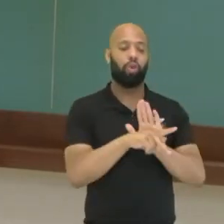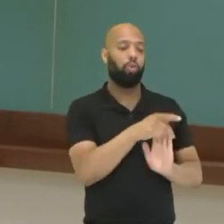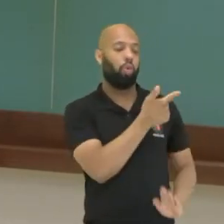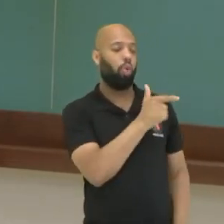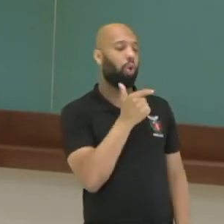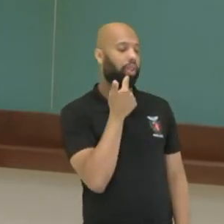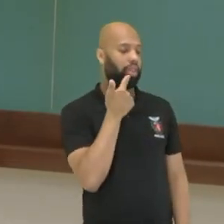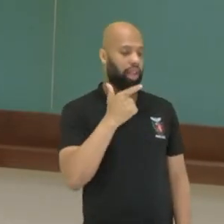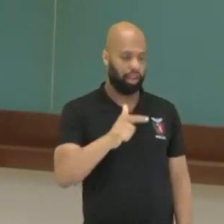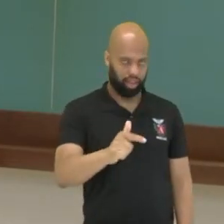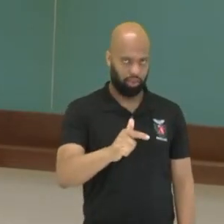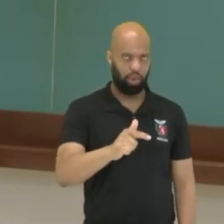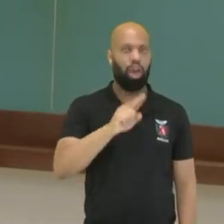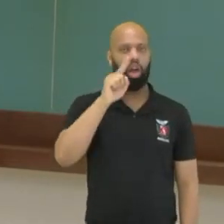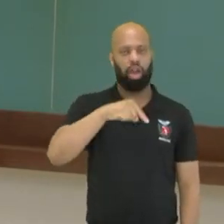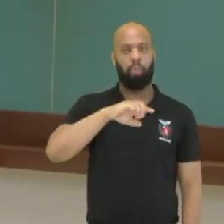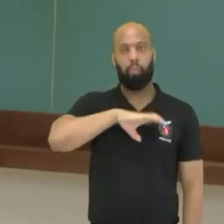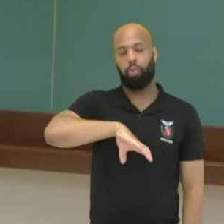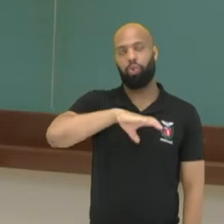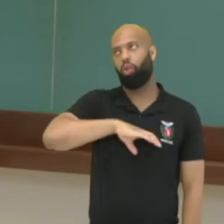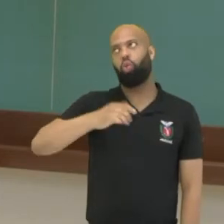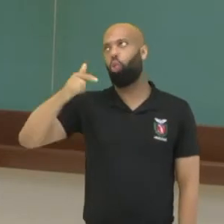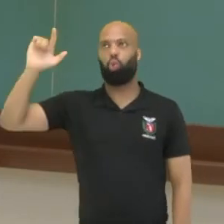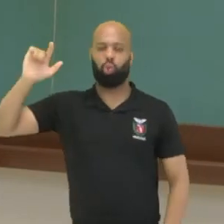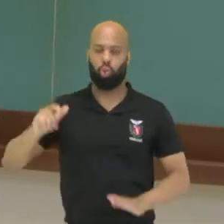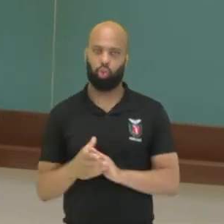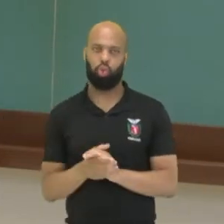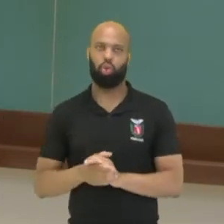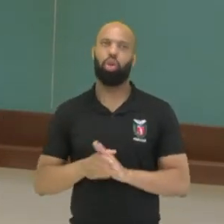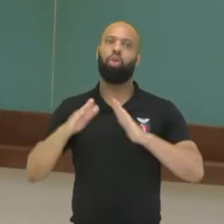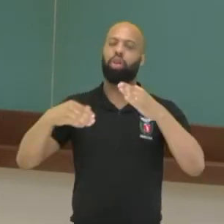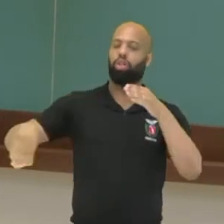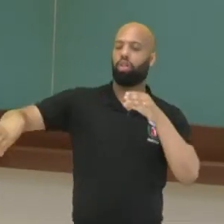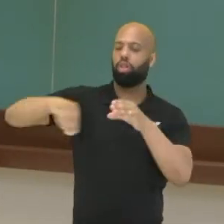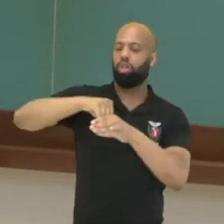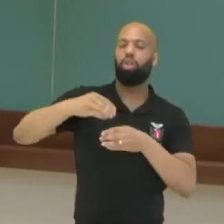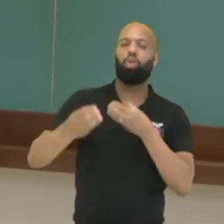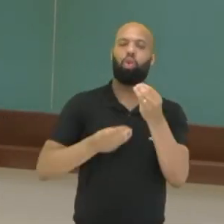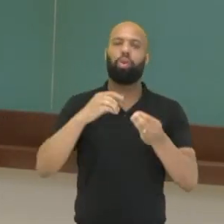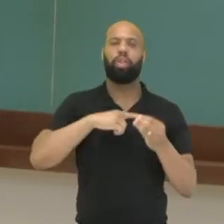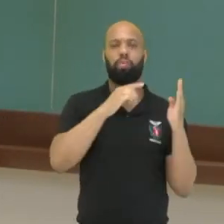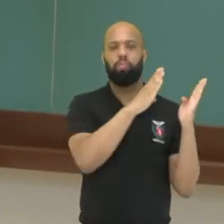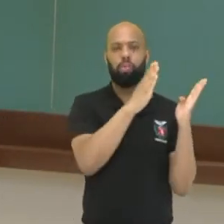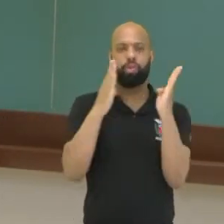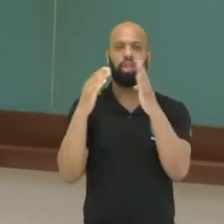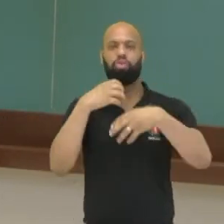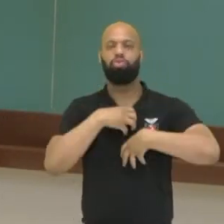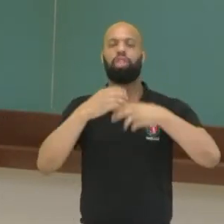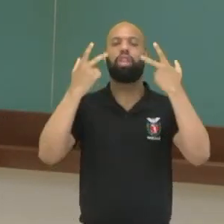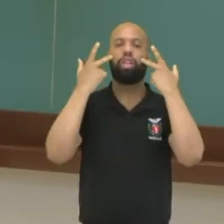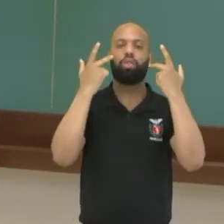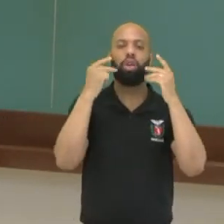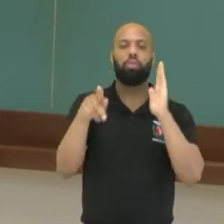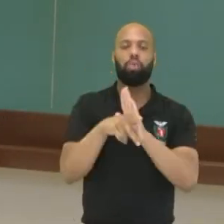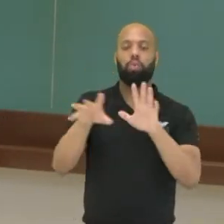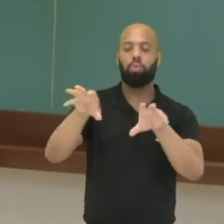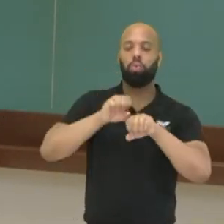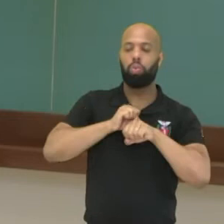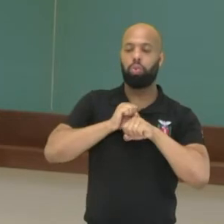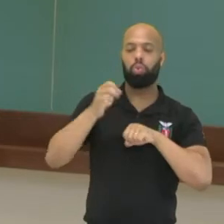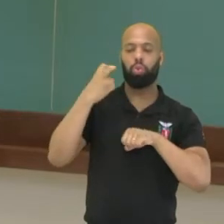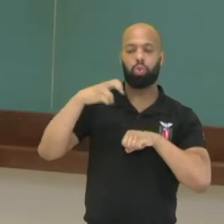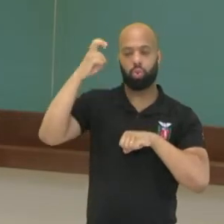no caso, a língua portuguesa. São incorporadas por meio de um processo natural de assimilação de cultura ou